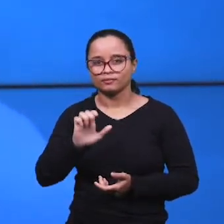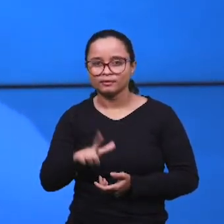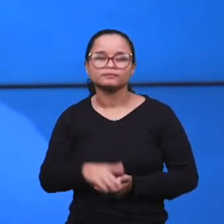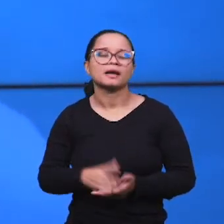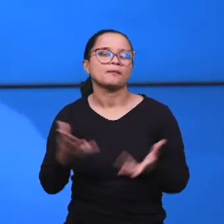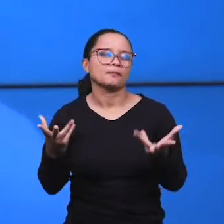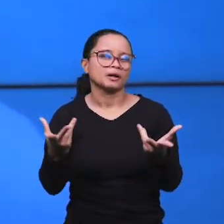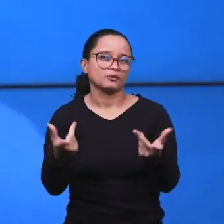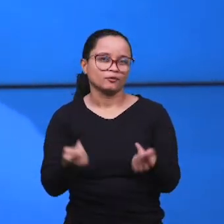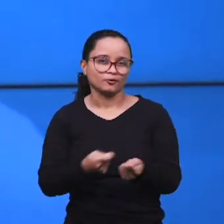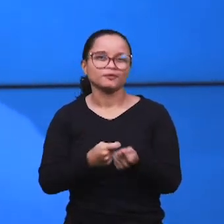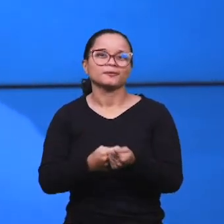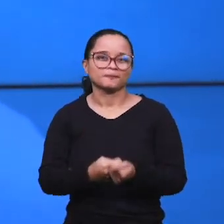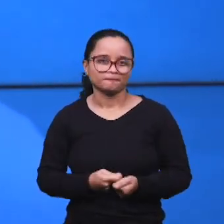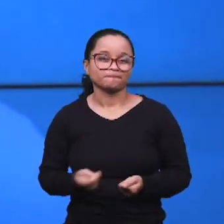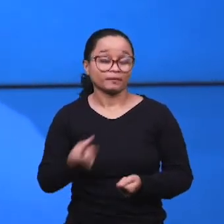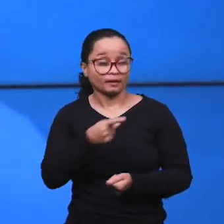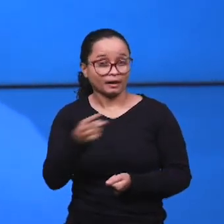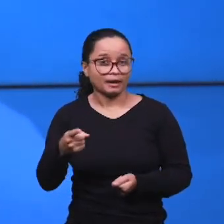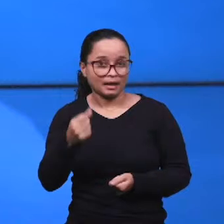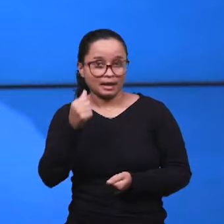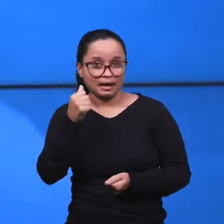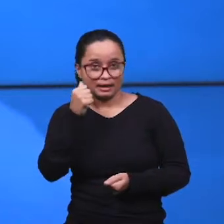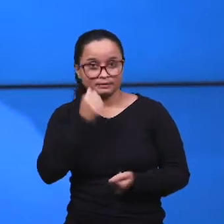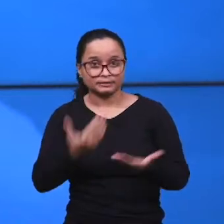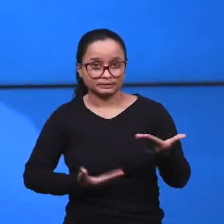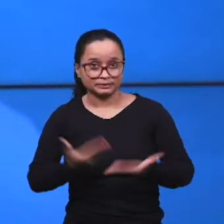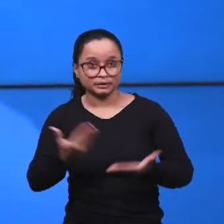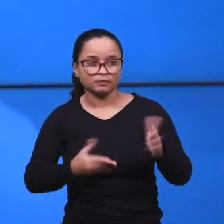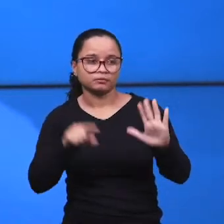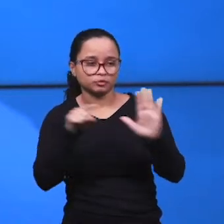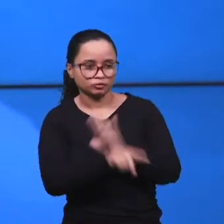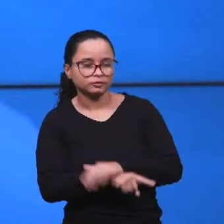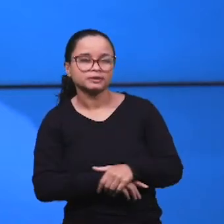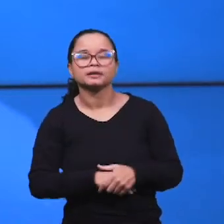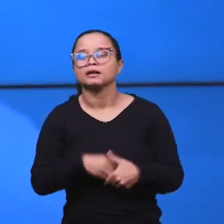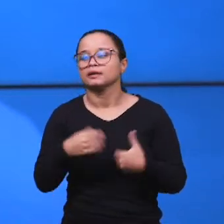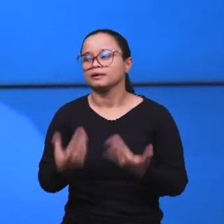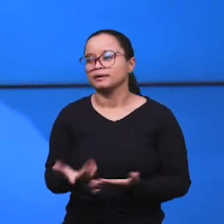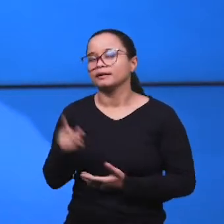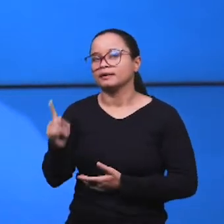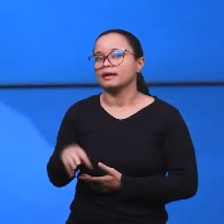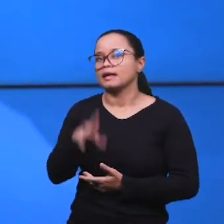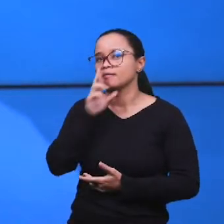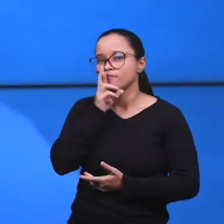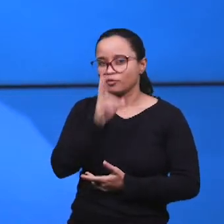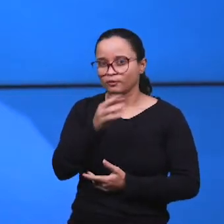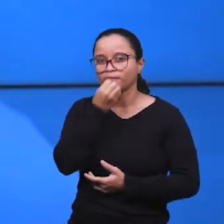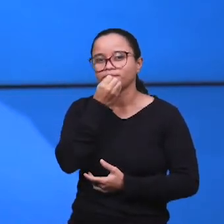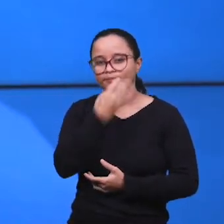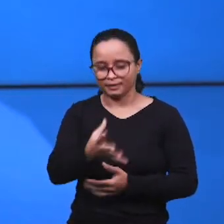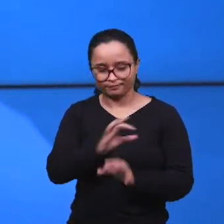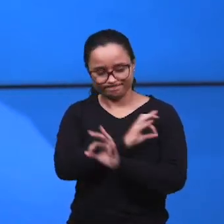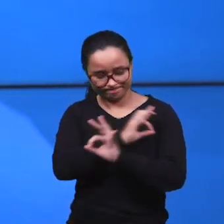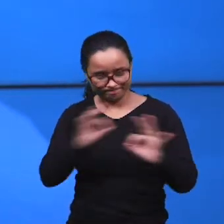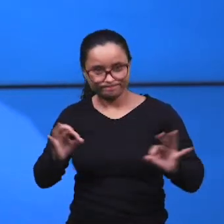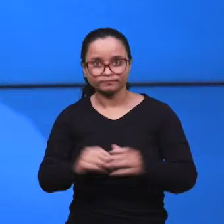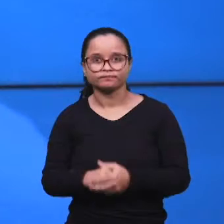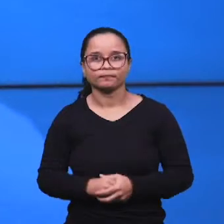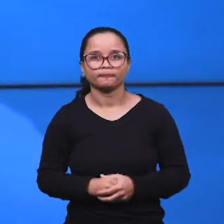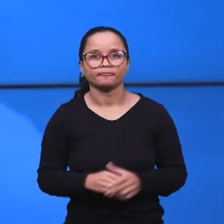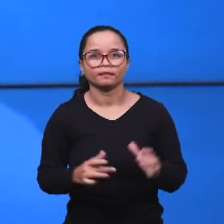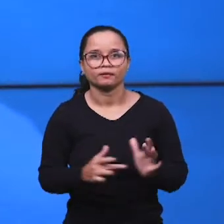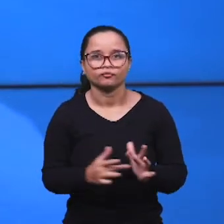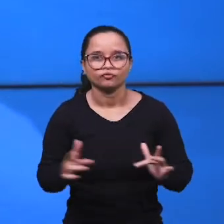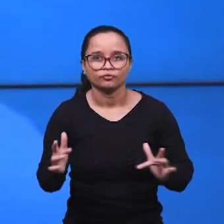maravilhoso. A irmã fez a colocação, né, sobre a pergunta, e o irmão Manuel respondeu muito bem que Jesus